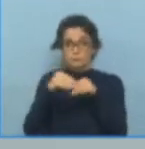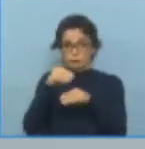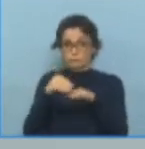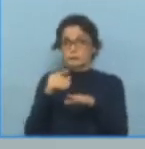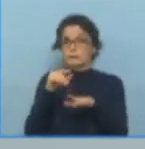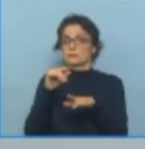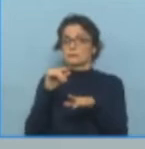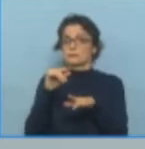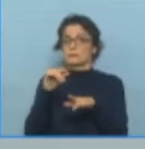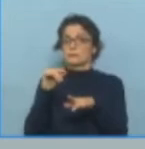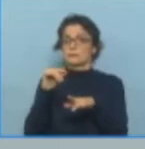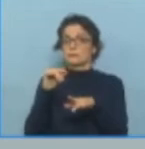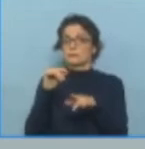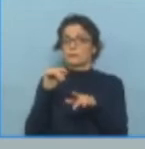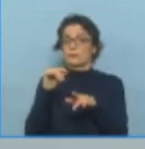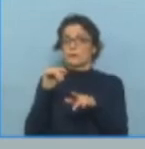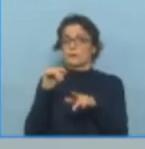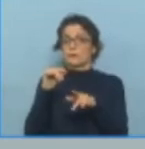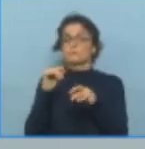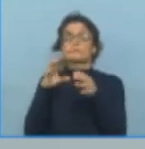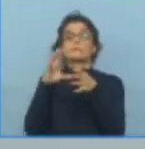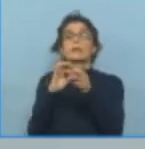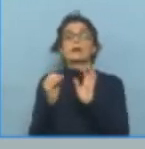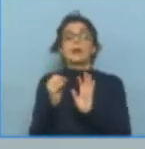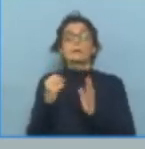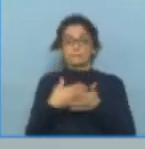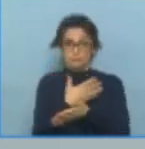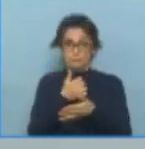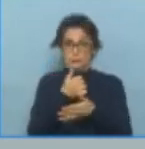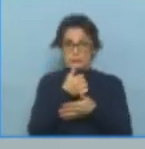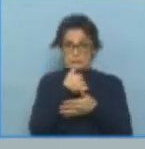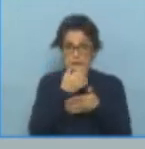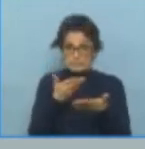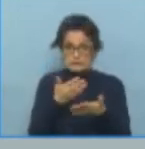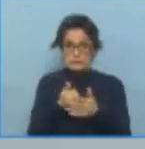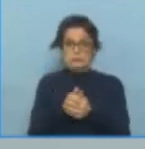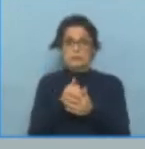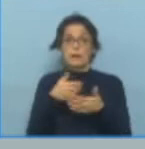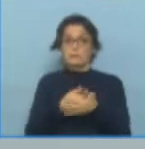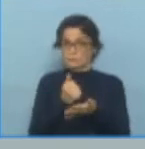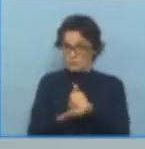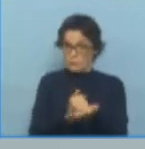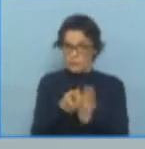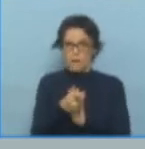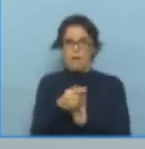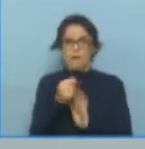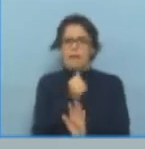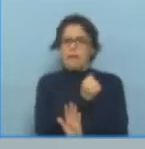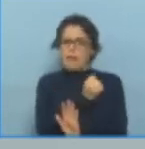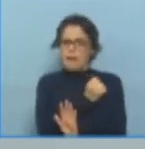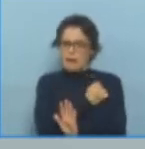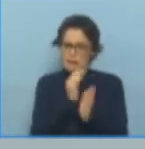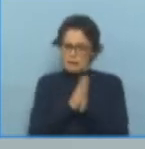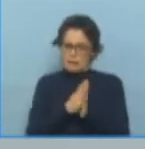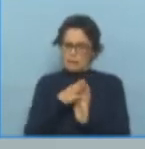que a Igreja assumiu um papel claro nesta matéria, pelo lado da vida. De alguma forma,